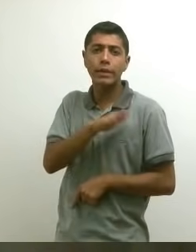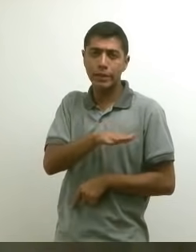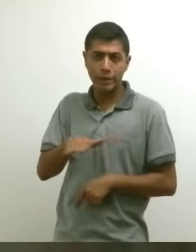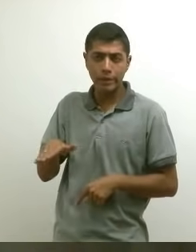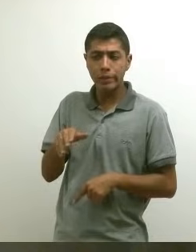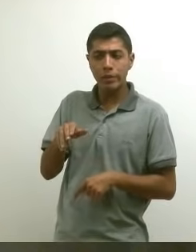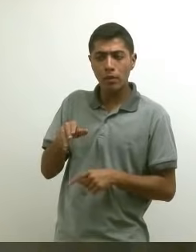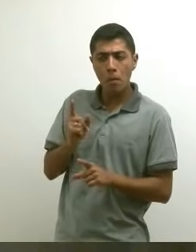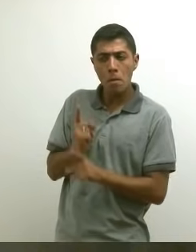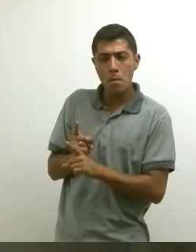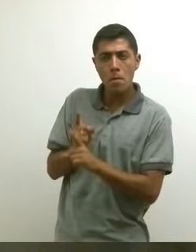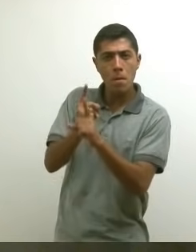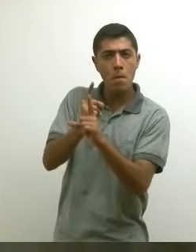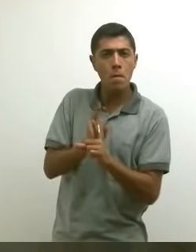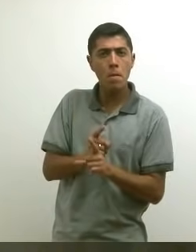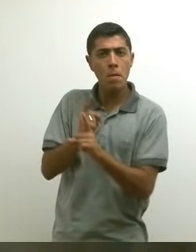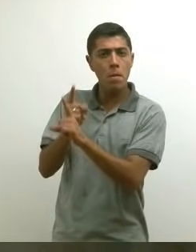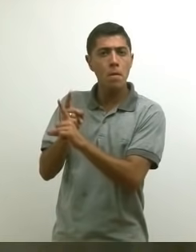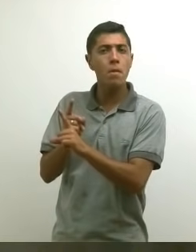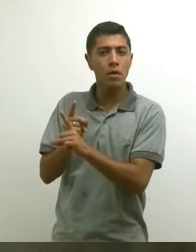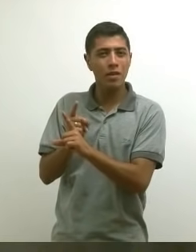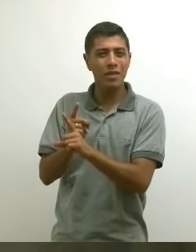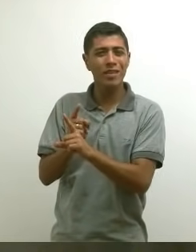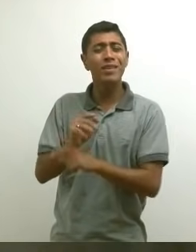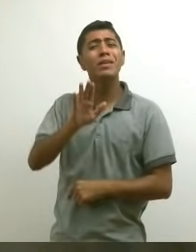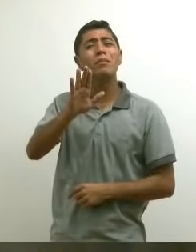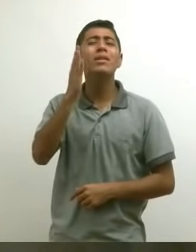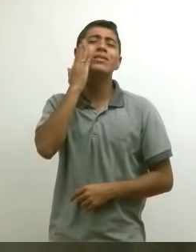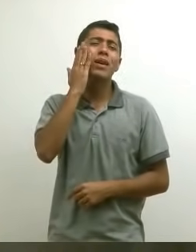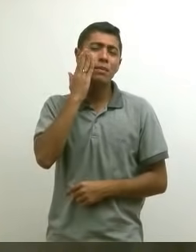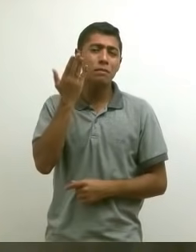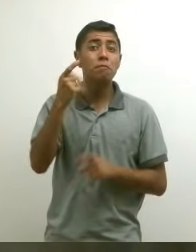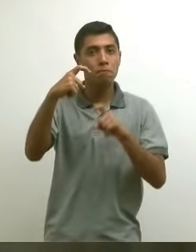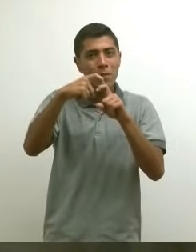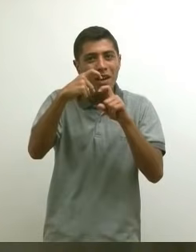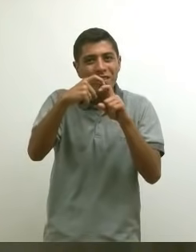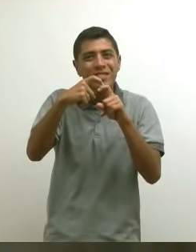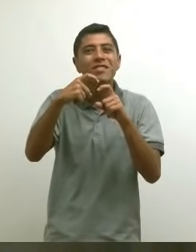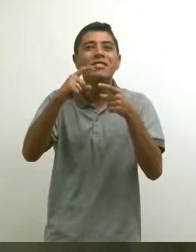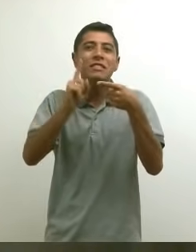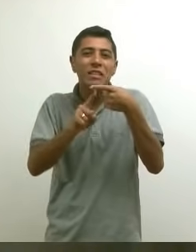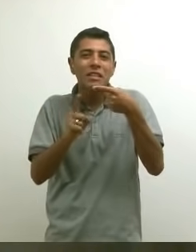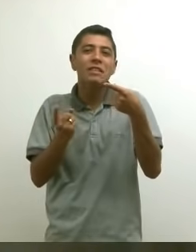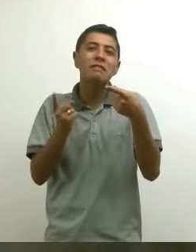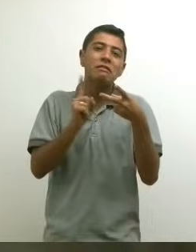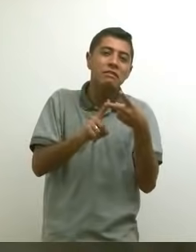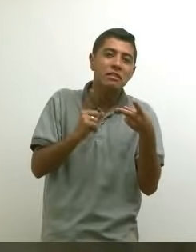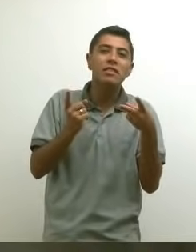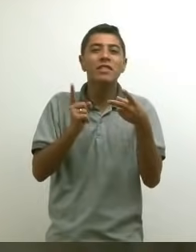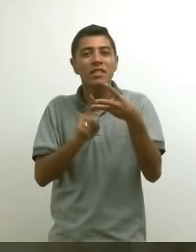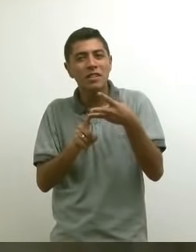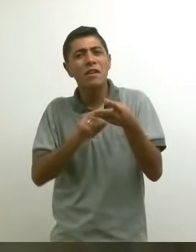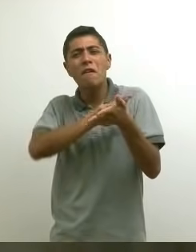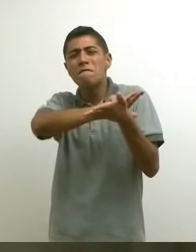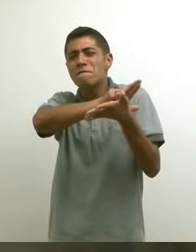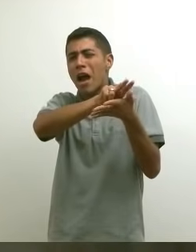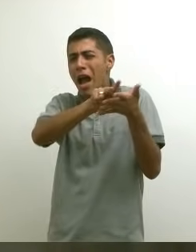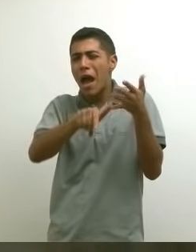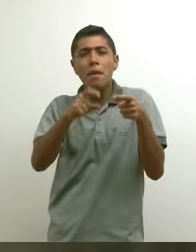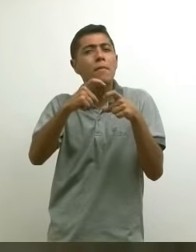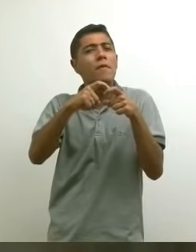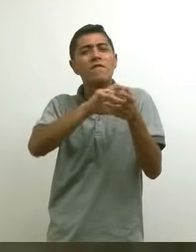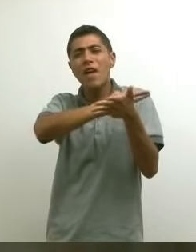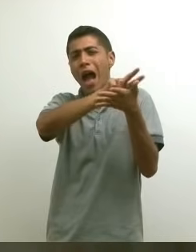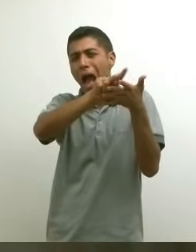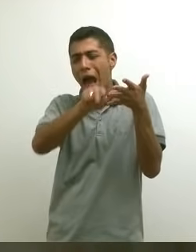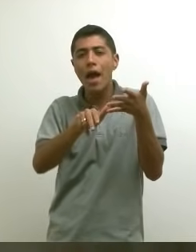a pediatria uma das últimas especialidades médicas que ainda trabalham com desenvolvimento porque